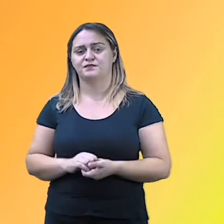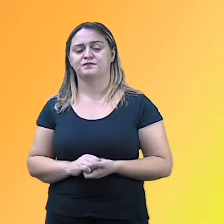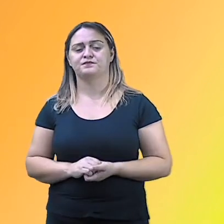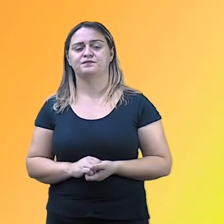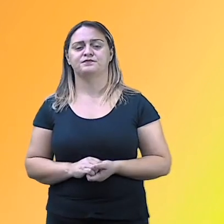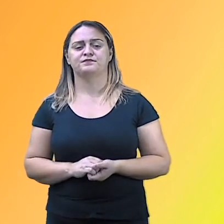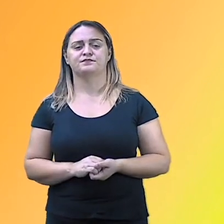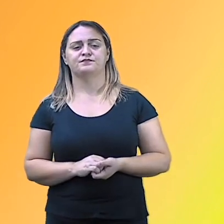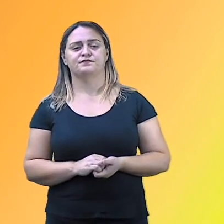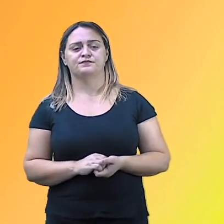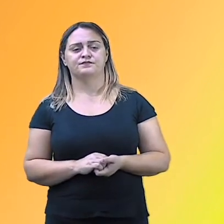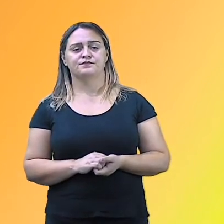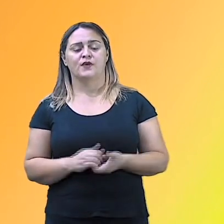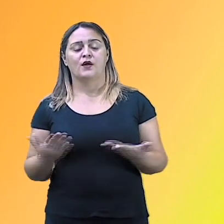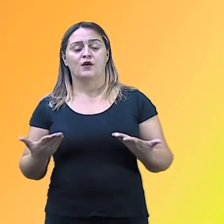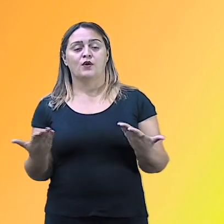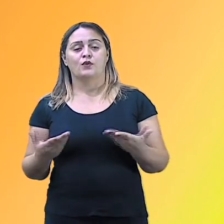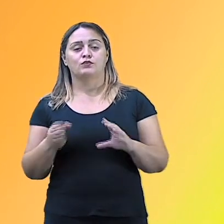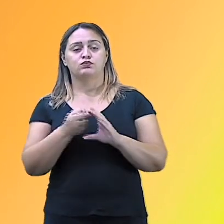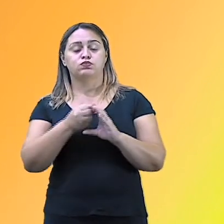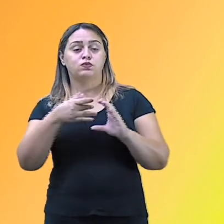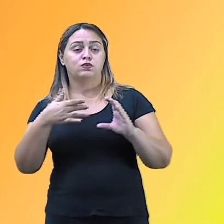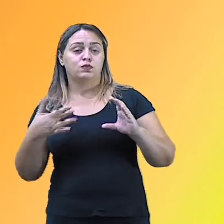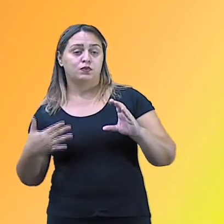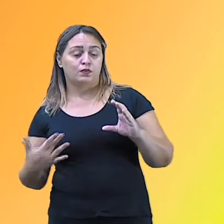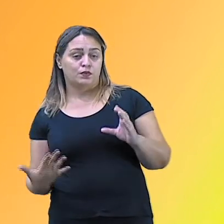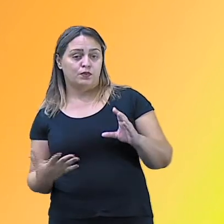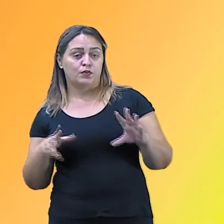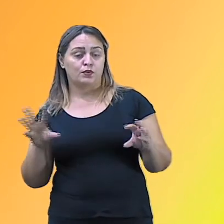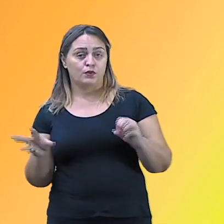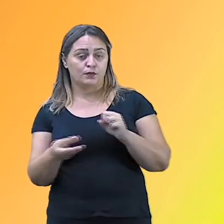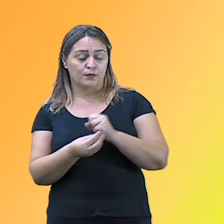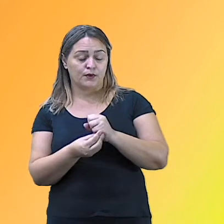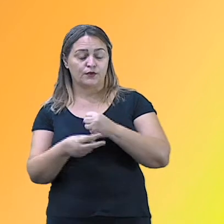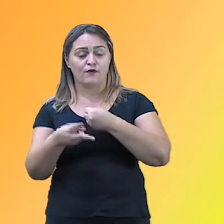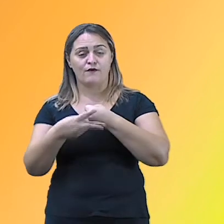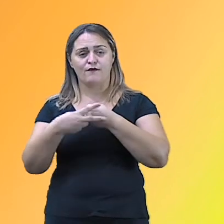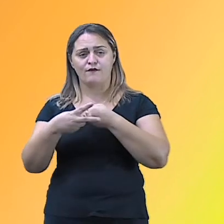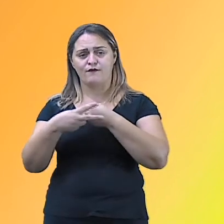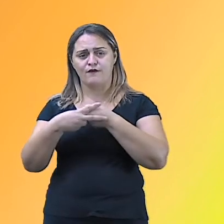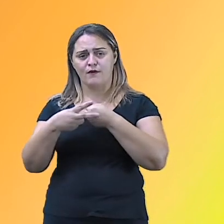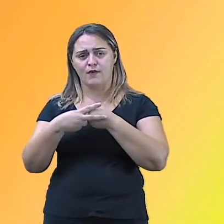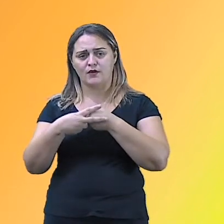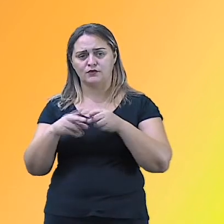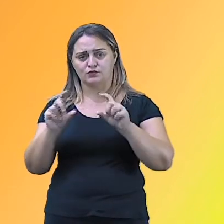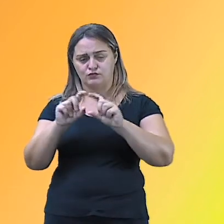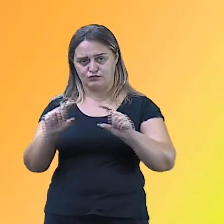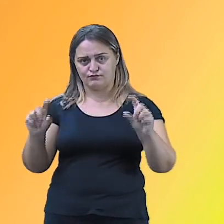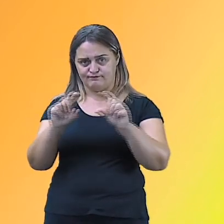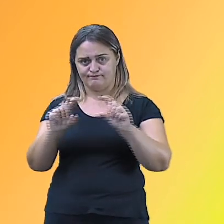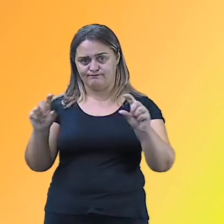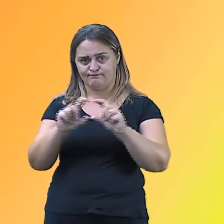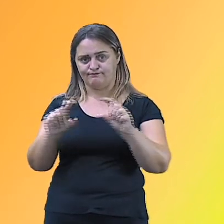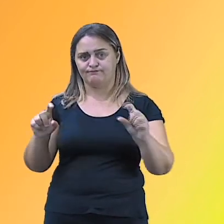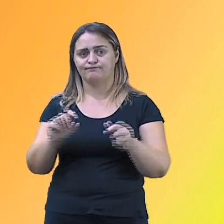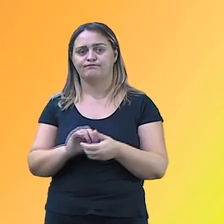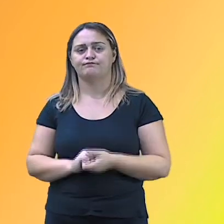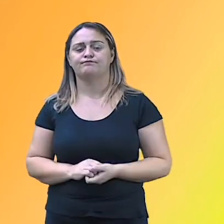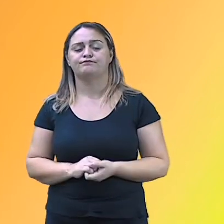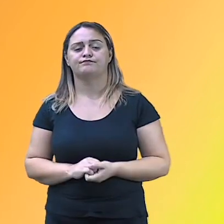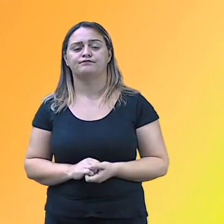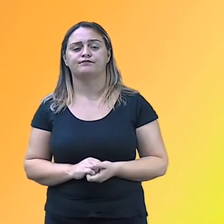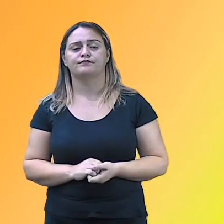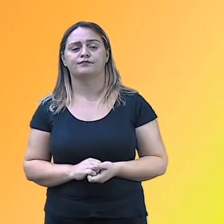lá. Classifique os complementos verbais das orações abaixo, conforme a